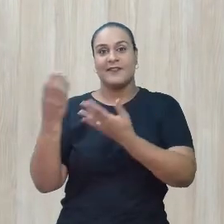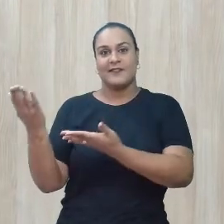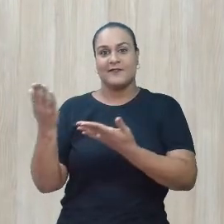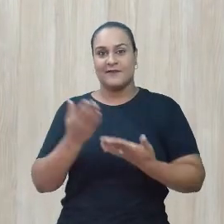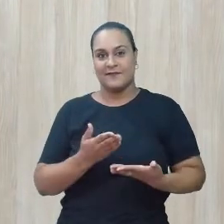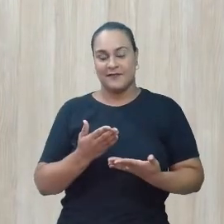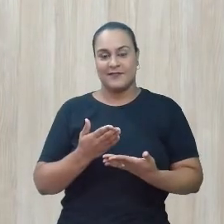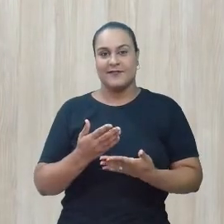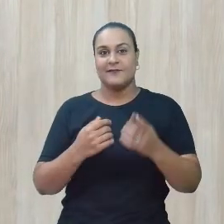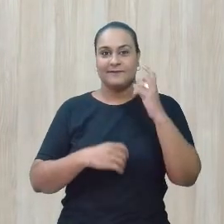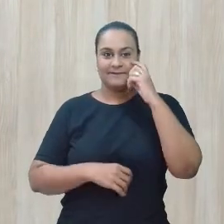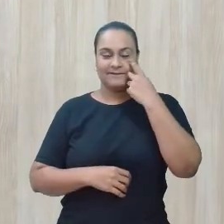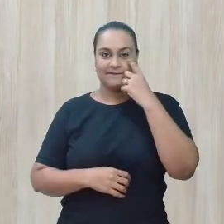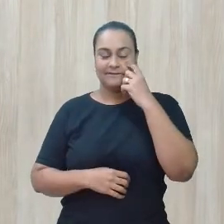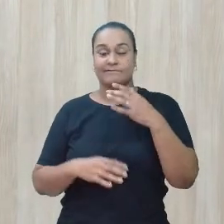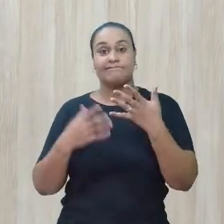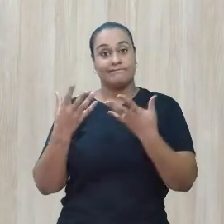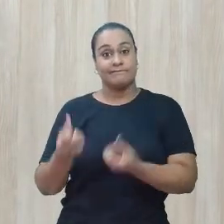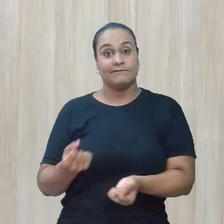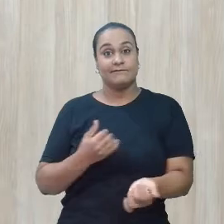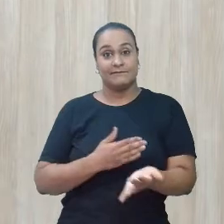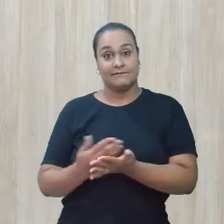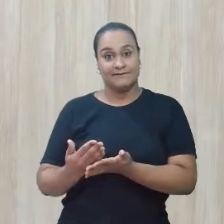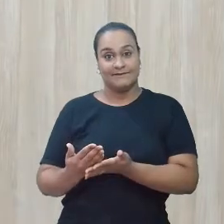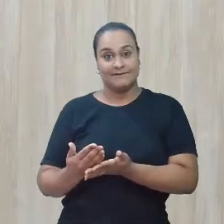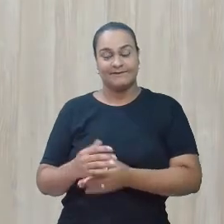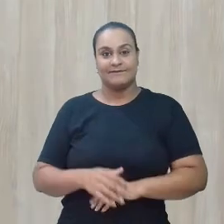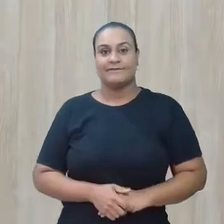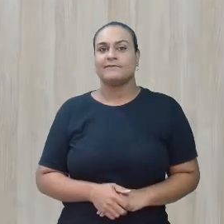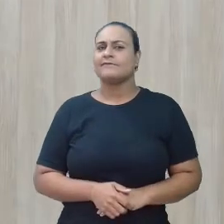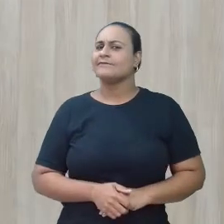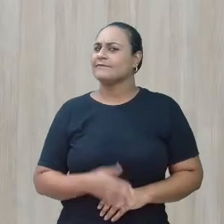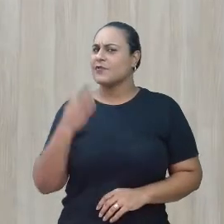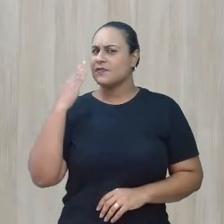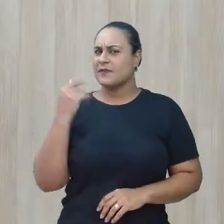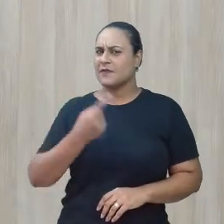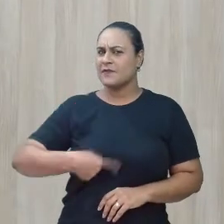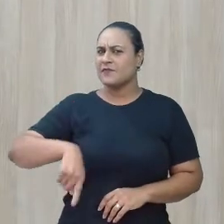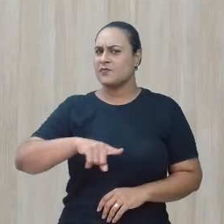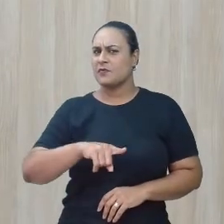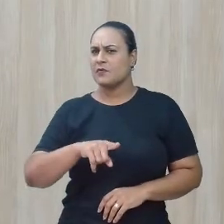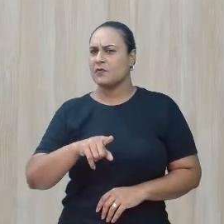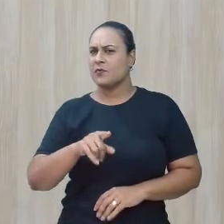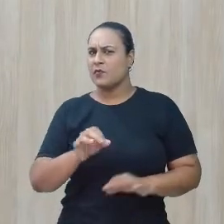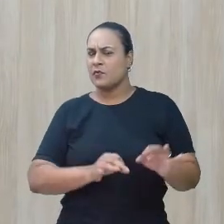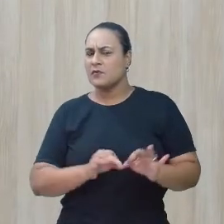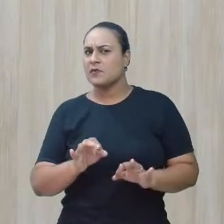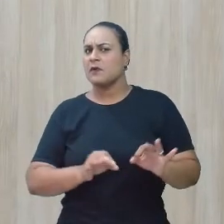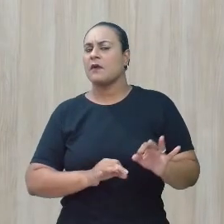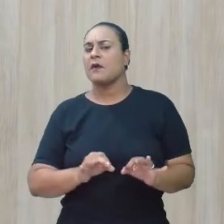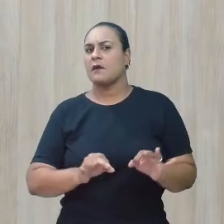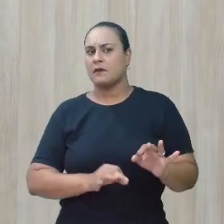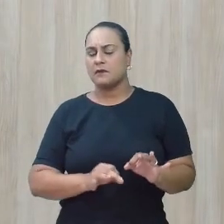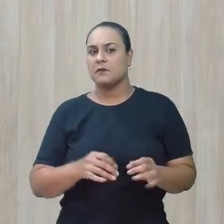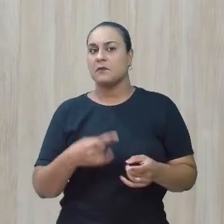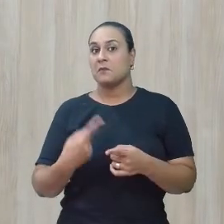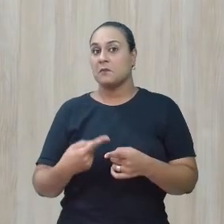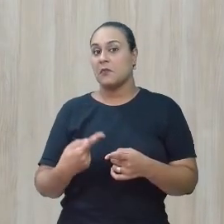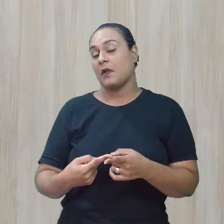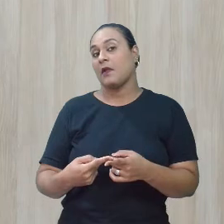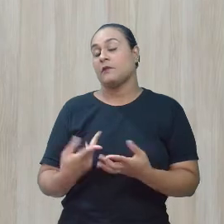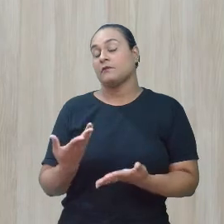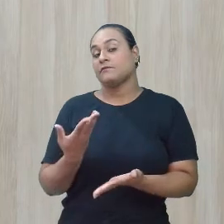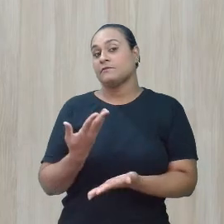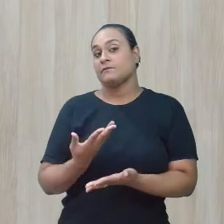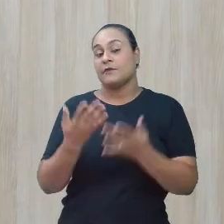bem-vinda, Elaine. Então vamos lá, vamos começar a aula de hoje. Eu sei que vocês já estão arrumados aí, vocês estavam assistindo a aula dos professores